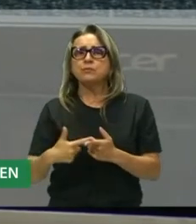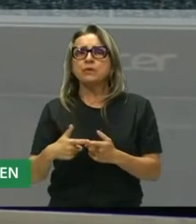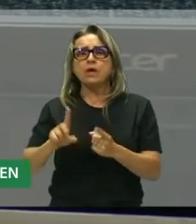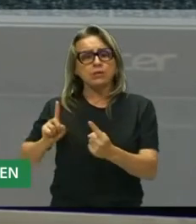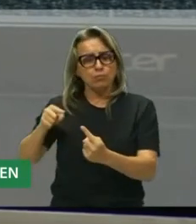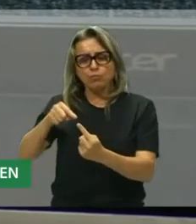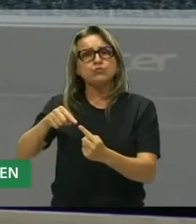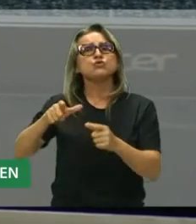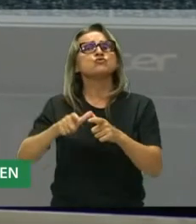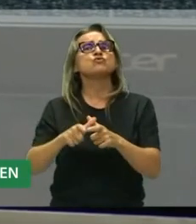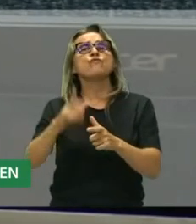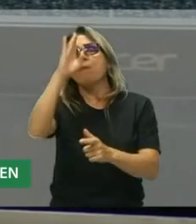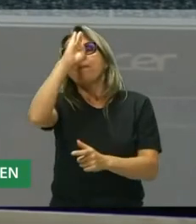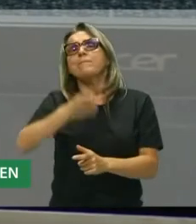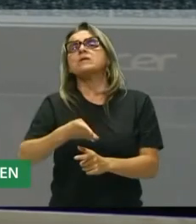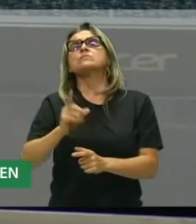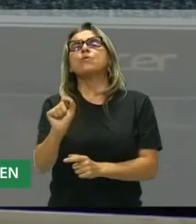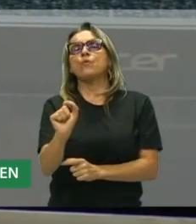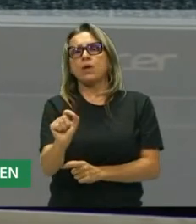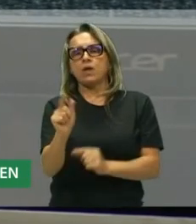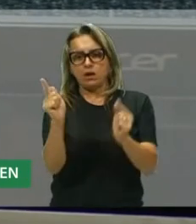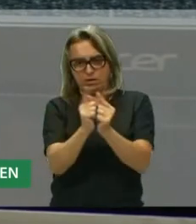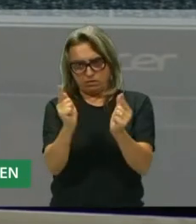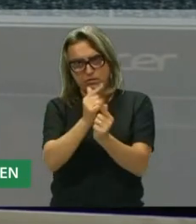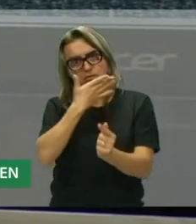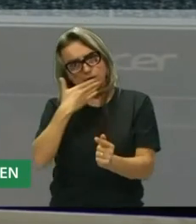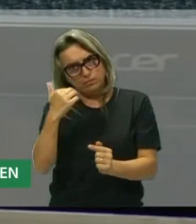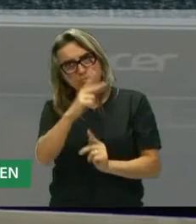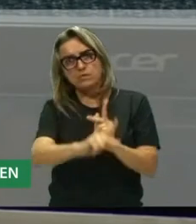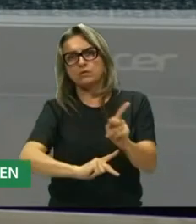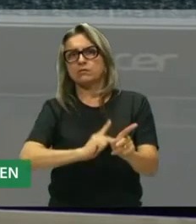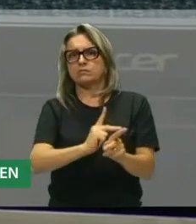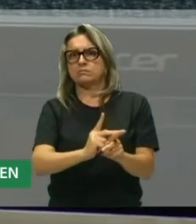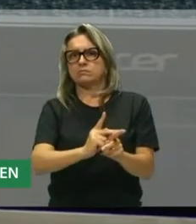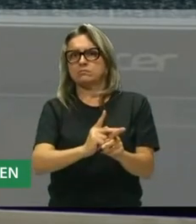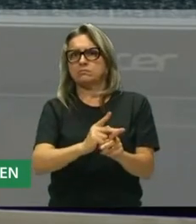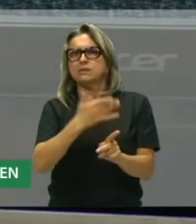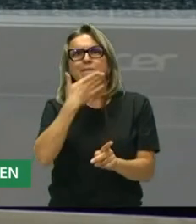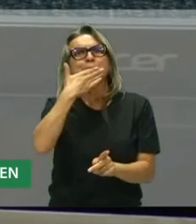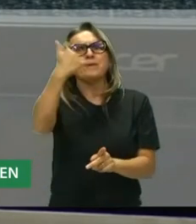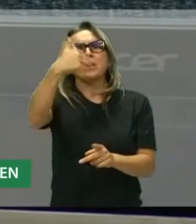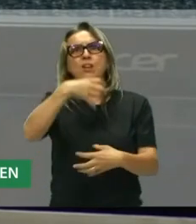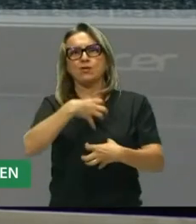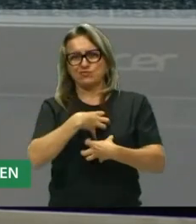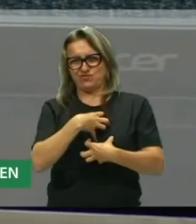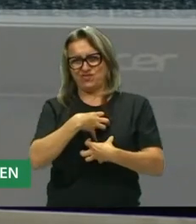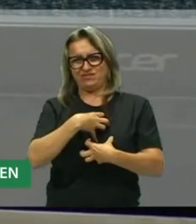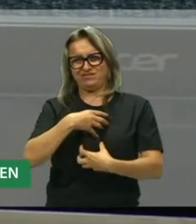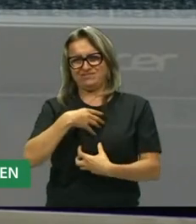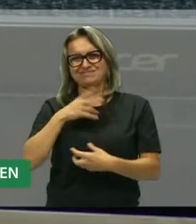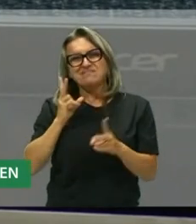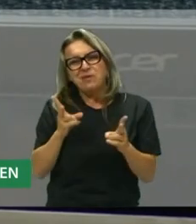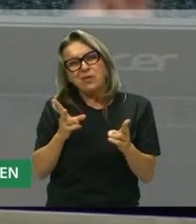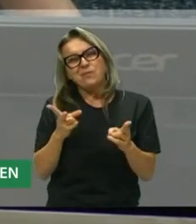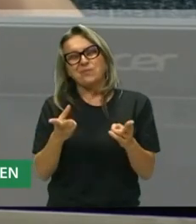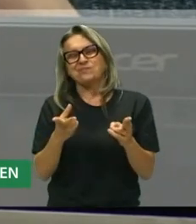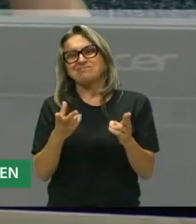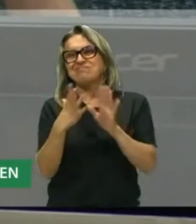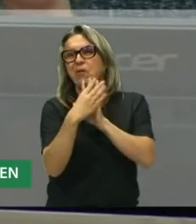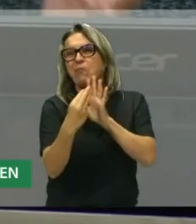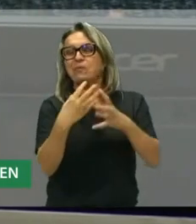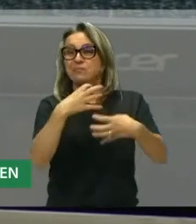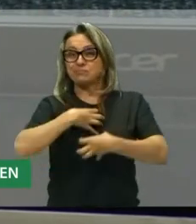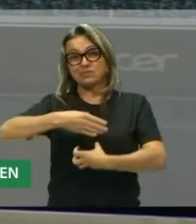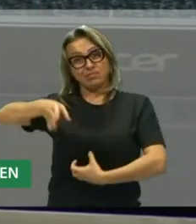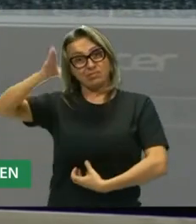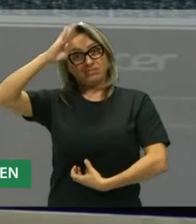atender melhor a nossa comunidade, de uma maneira melhor possível, como um bom escoteiro, um bom lobinho, dizendo, né? O melhor possível,